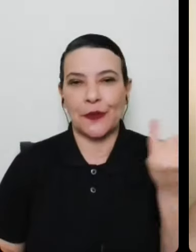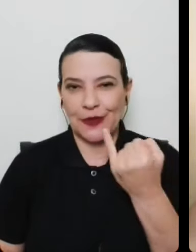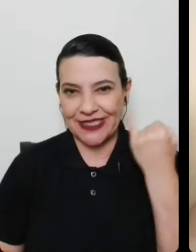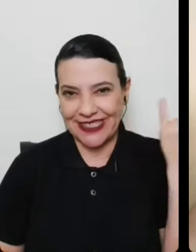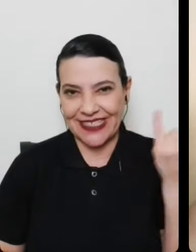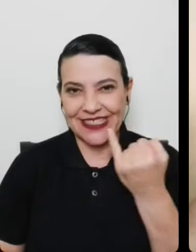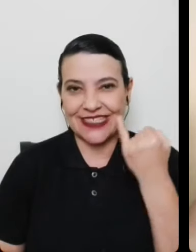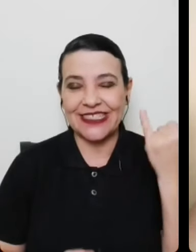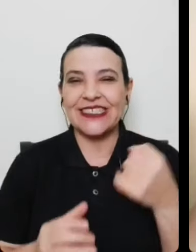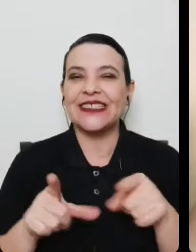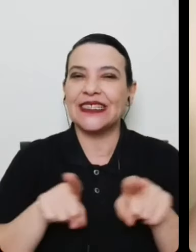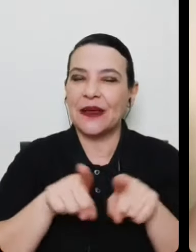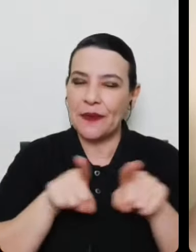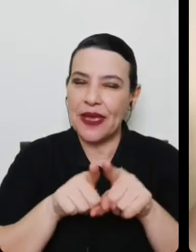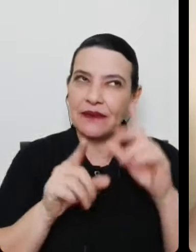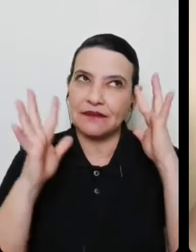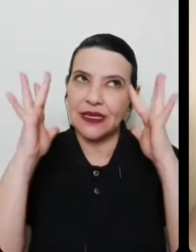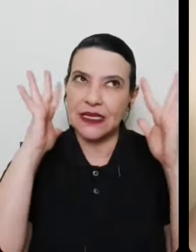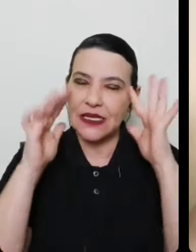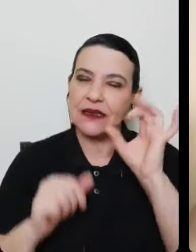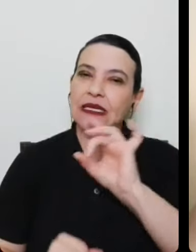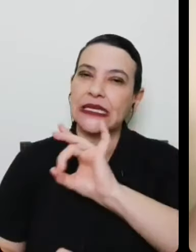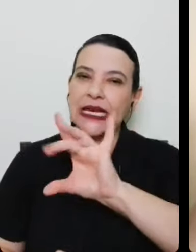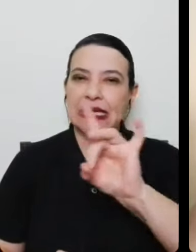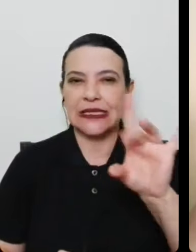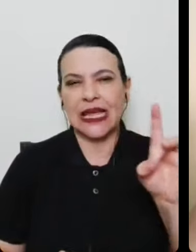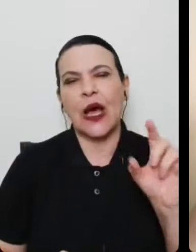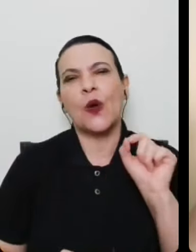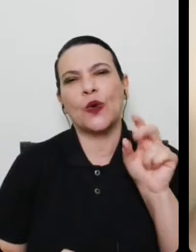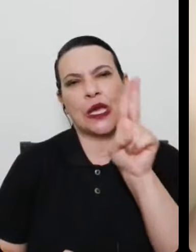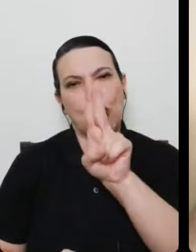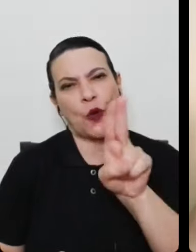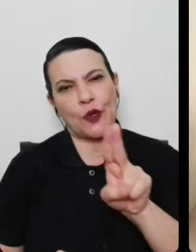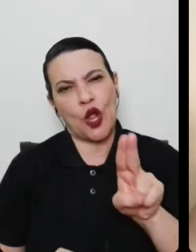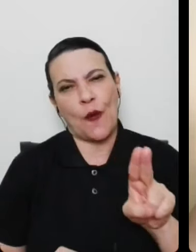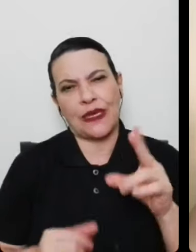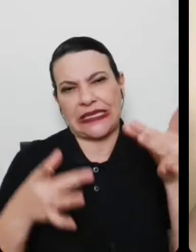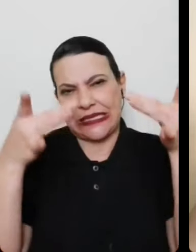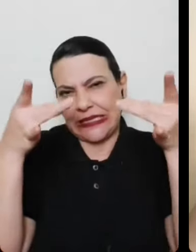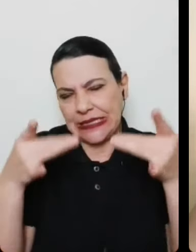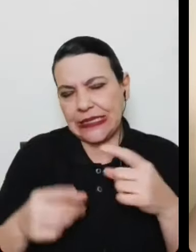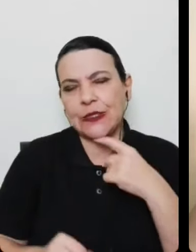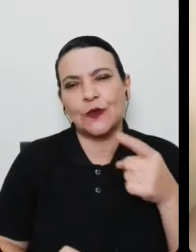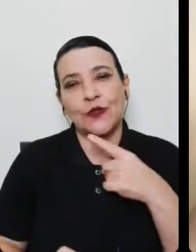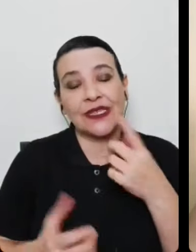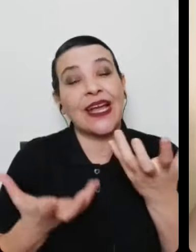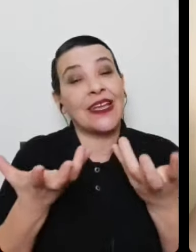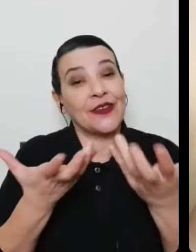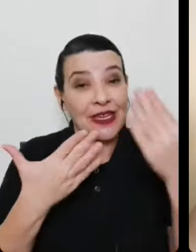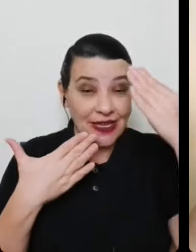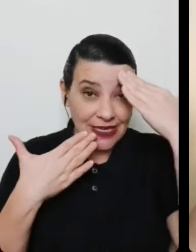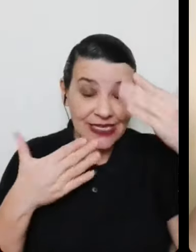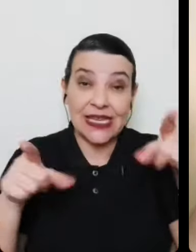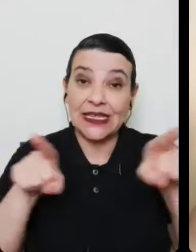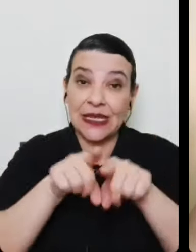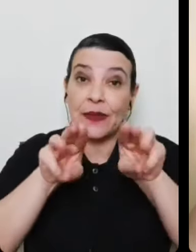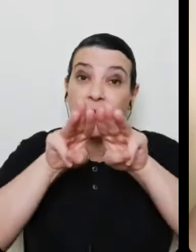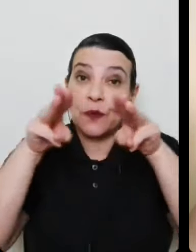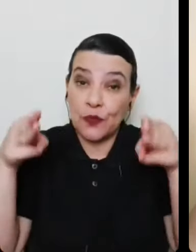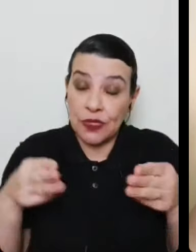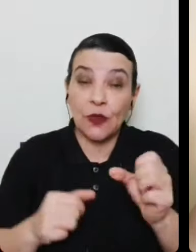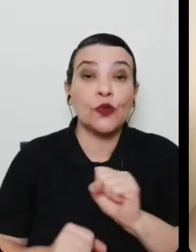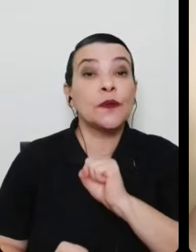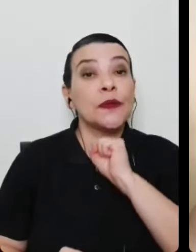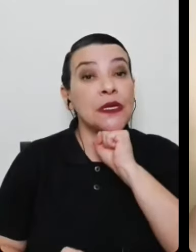para as reflexões dessas pessoas, né? Não dá para nomear um a um, mas eu também queria agradecer em nome do museu, né?